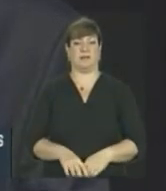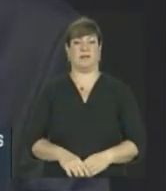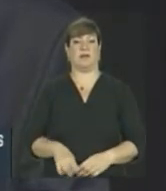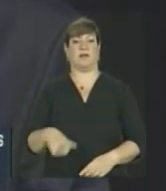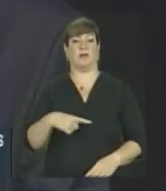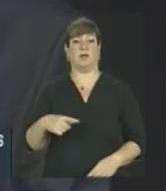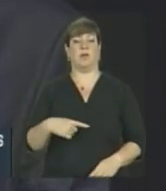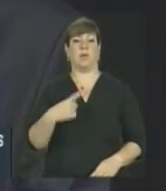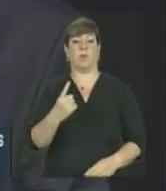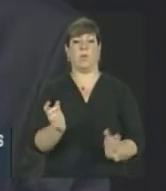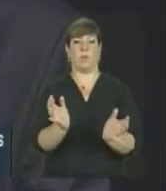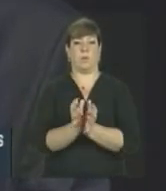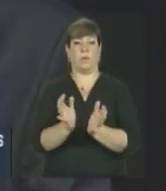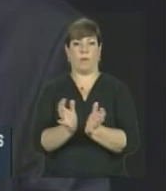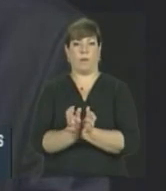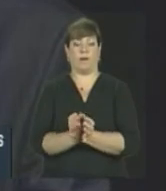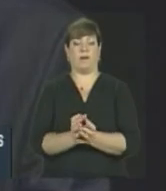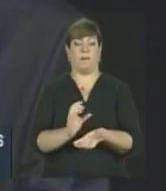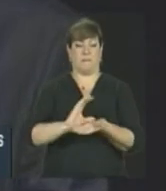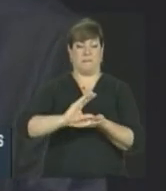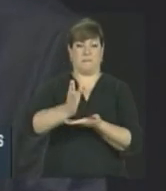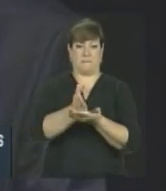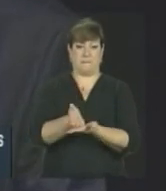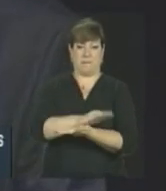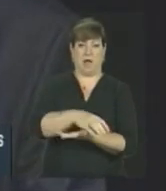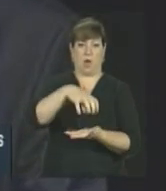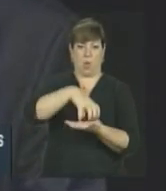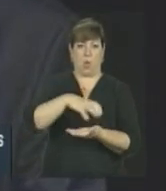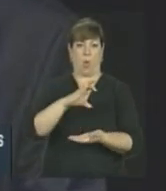uma parcela para clubes e outra para